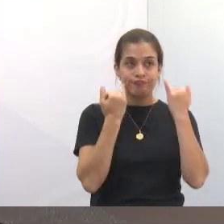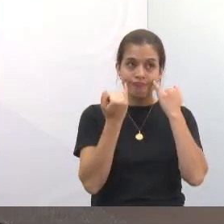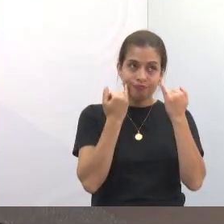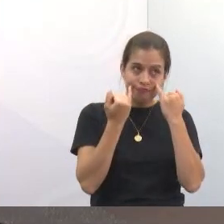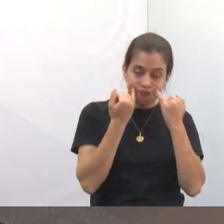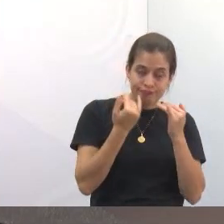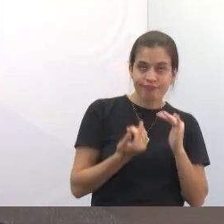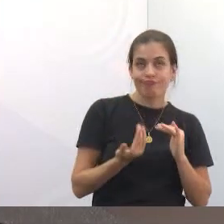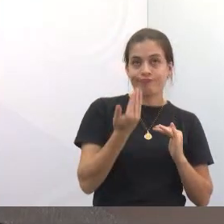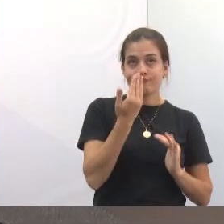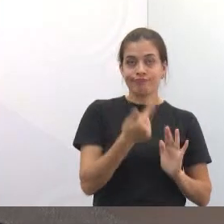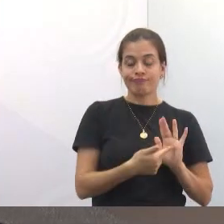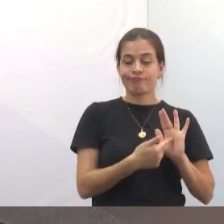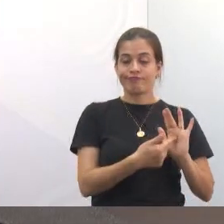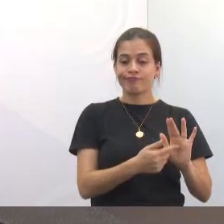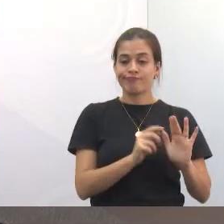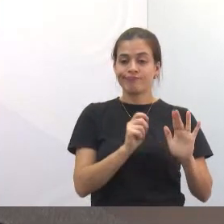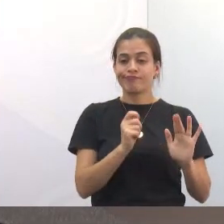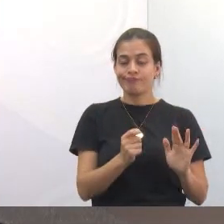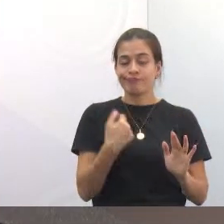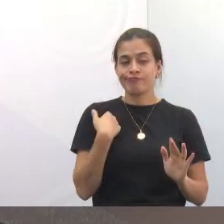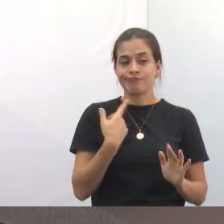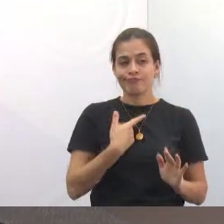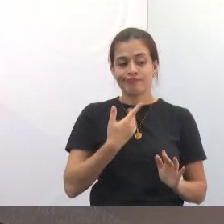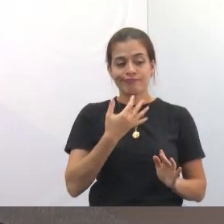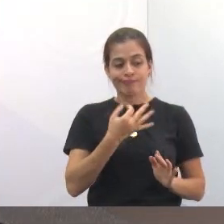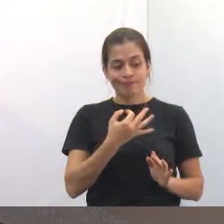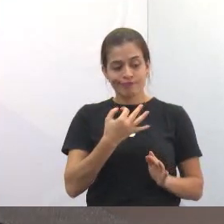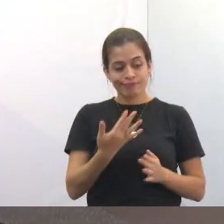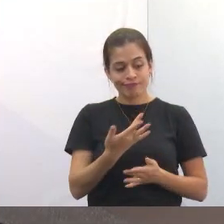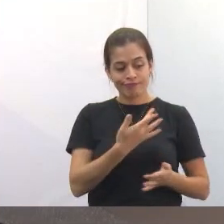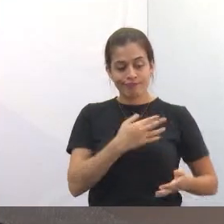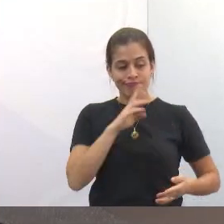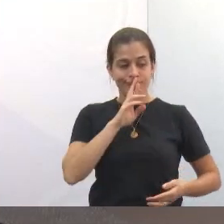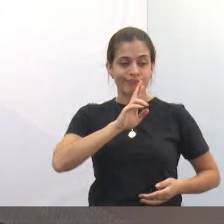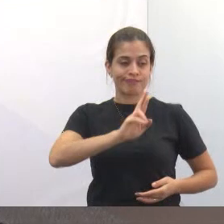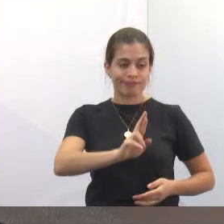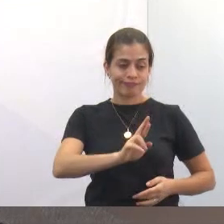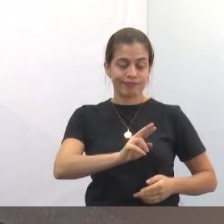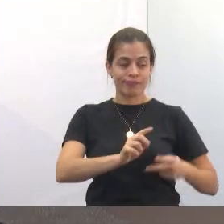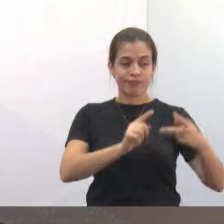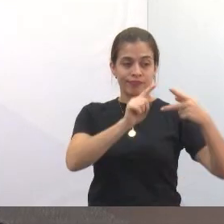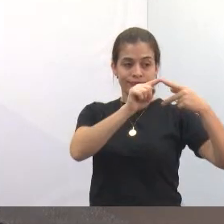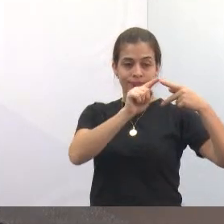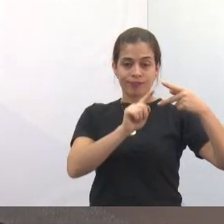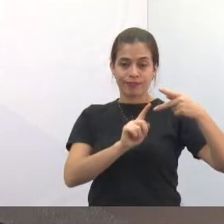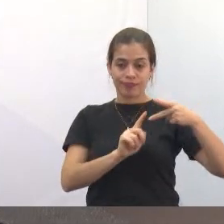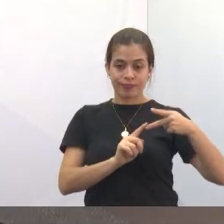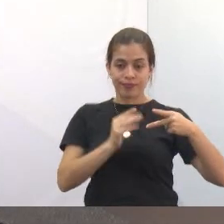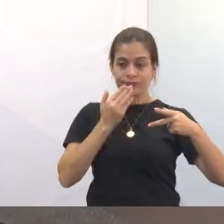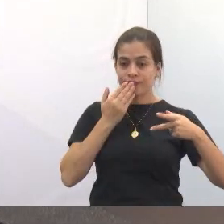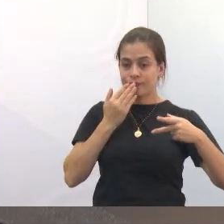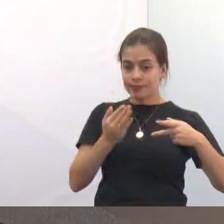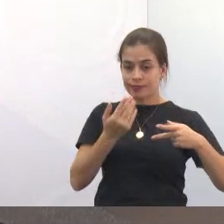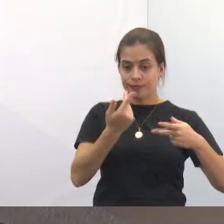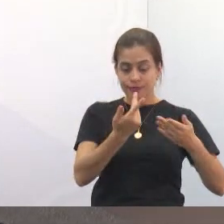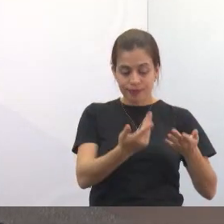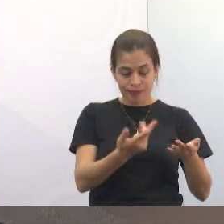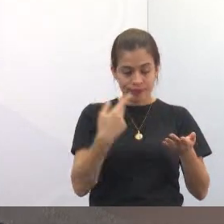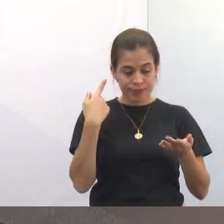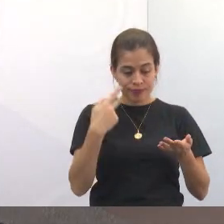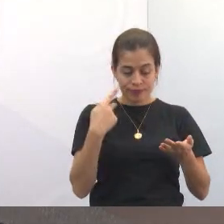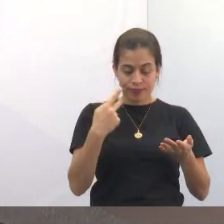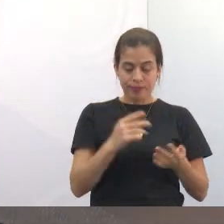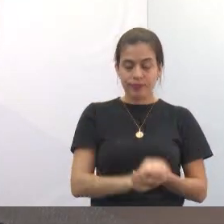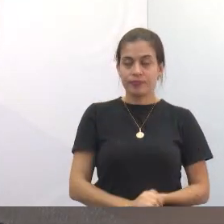vimos apresentar nossas contribuições para a resposta aos itens 1 e 2, conforme solicitado por Vossa Senhoria.